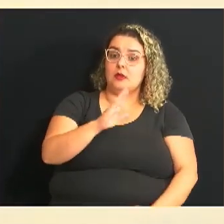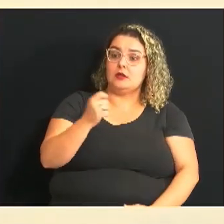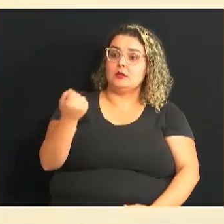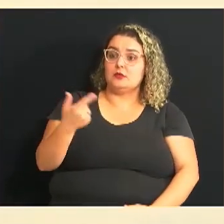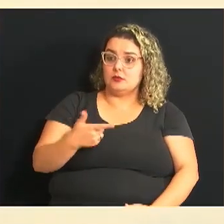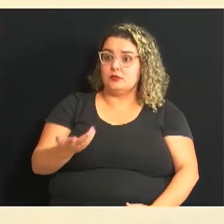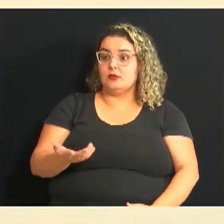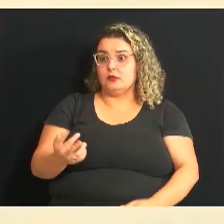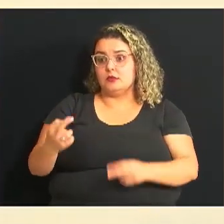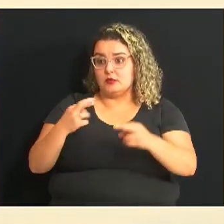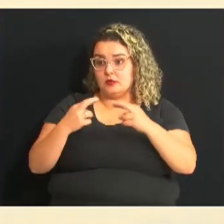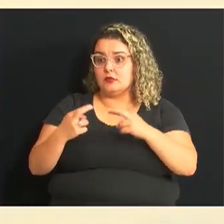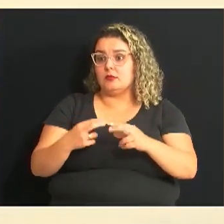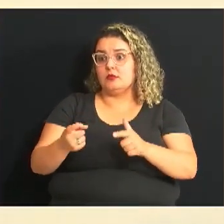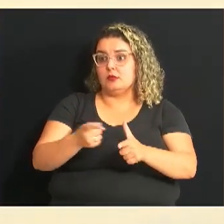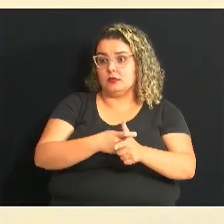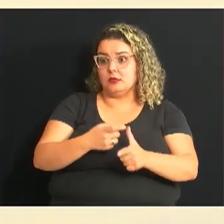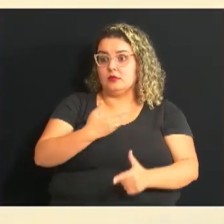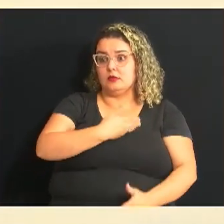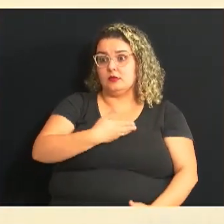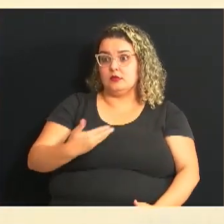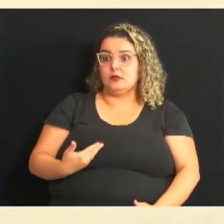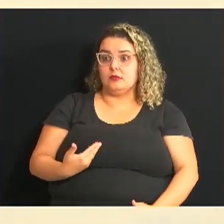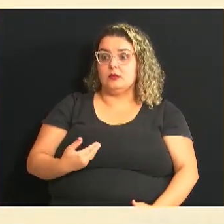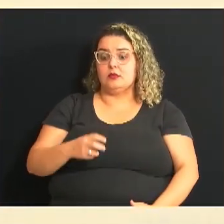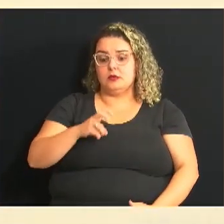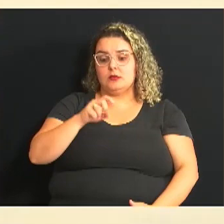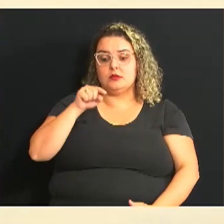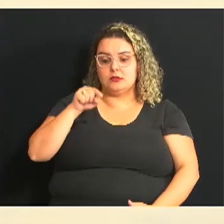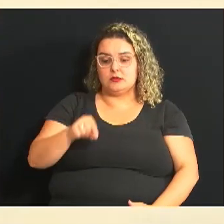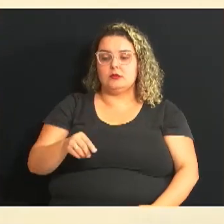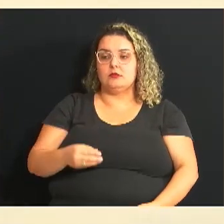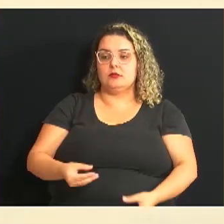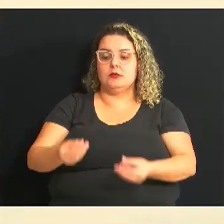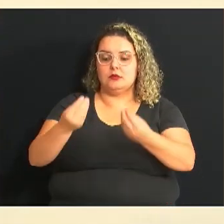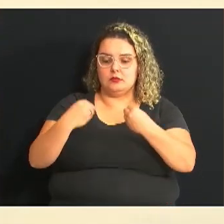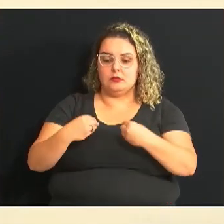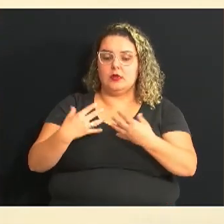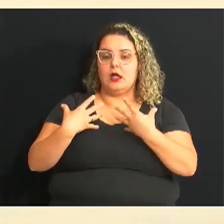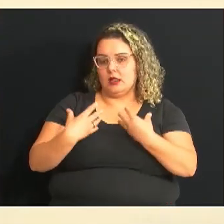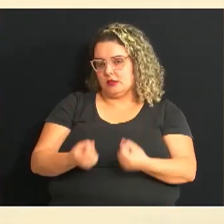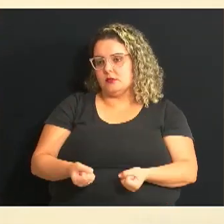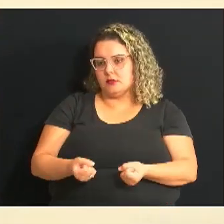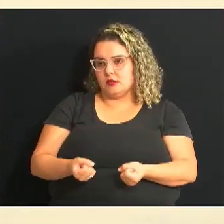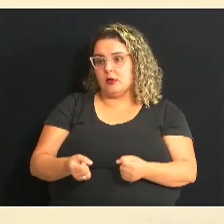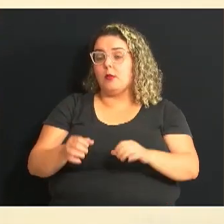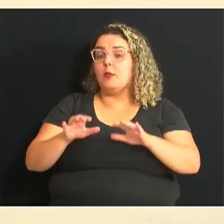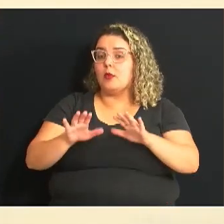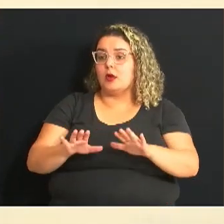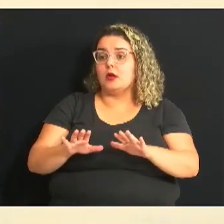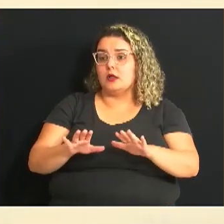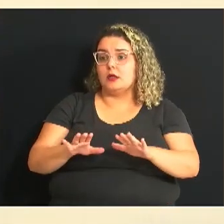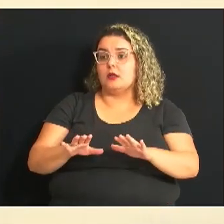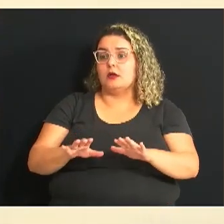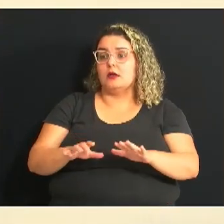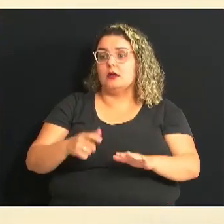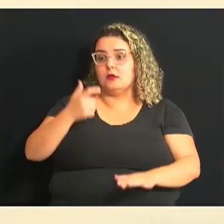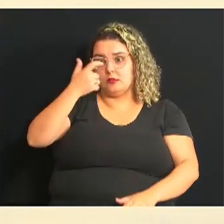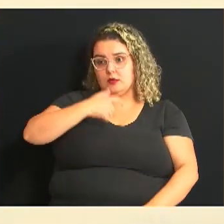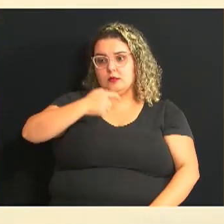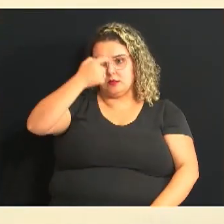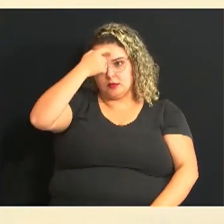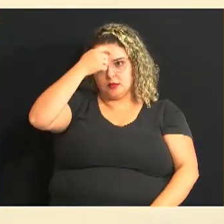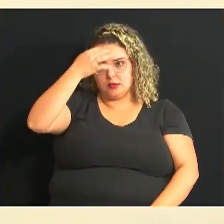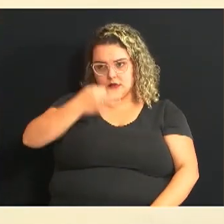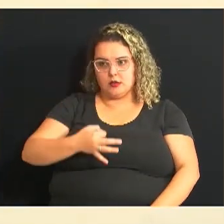verificou ali que você deve para o governo. Então você tem uns 5 mil a restituir. Porém, você é uma pessoa consciente, uma pessoa que